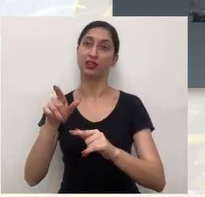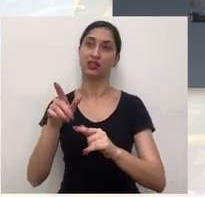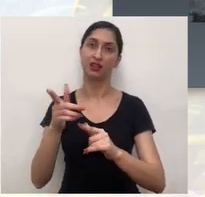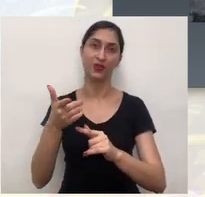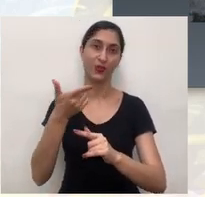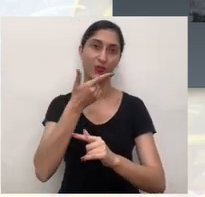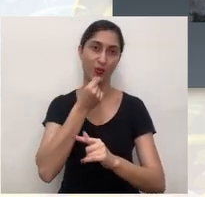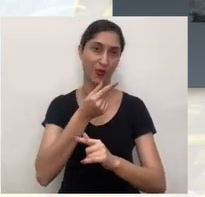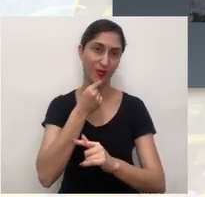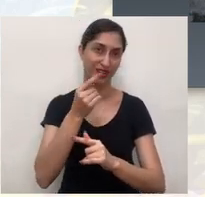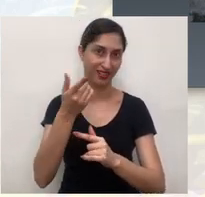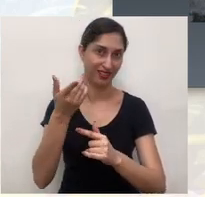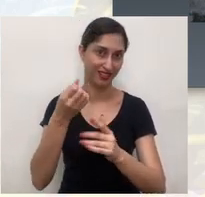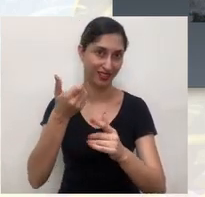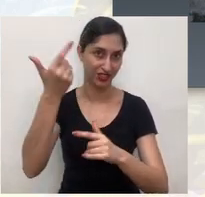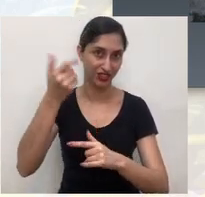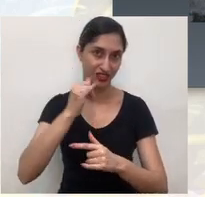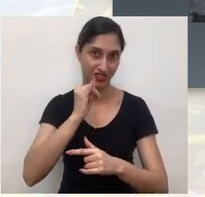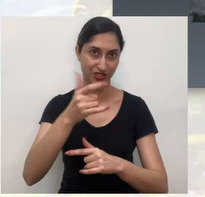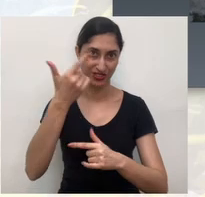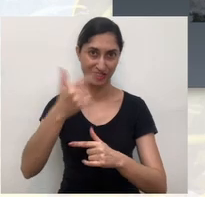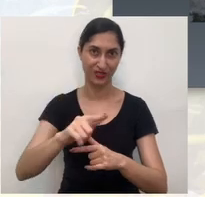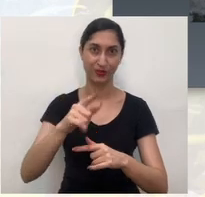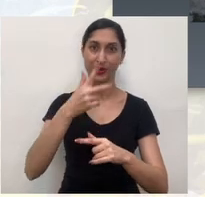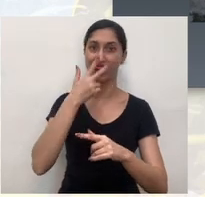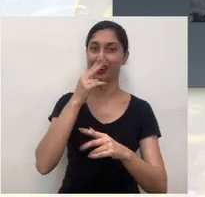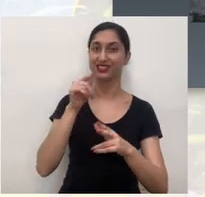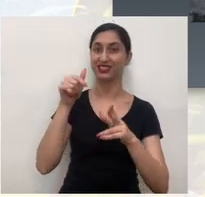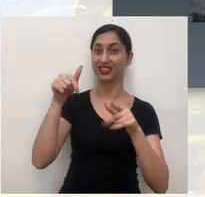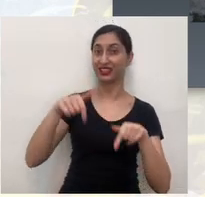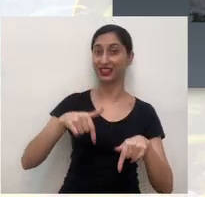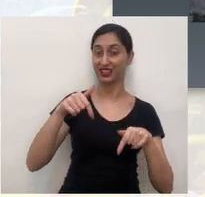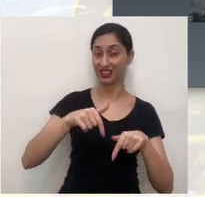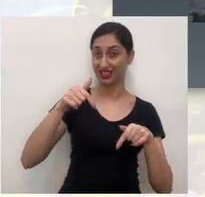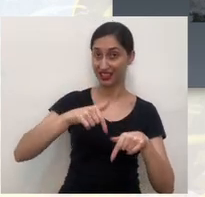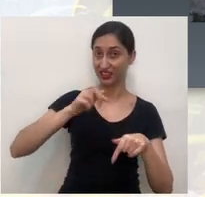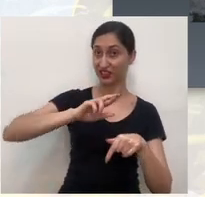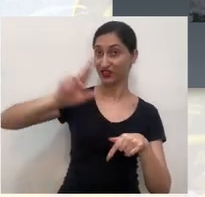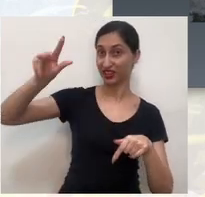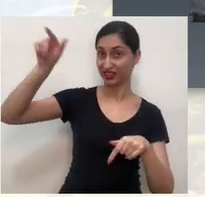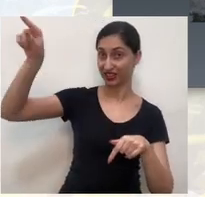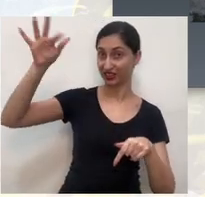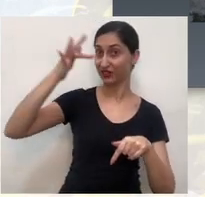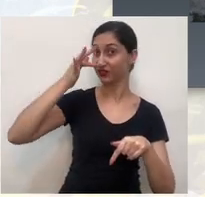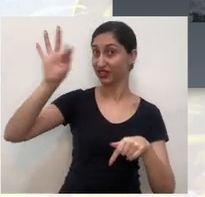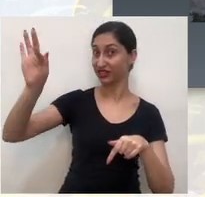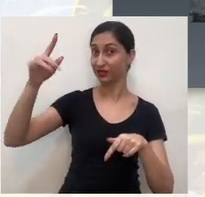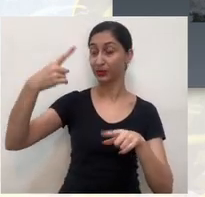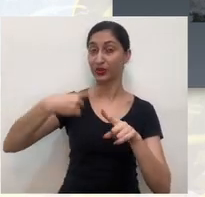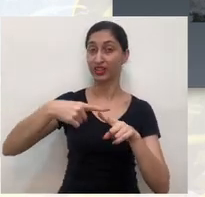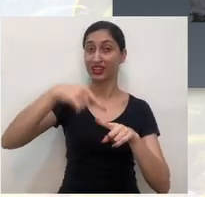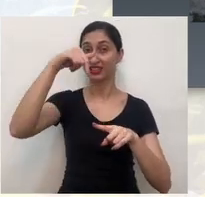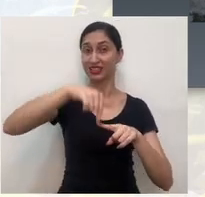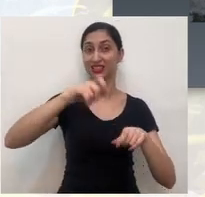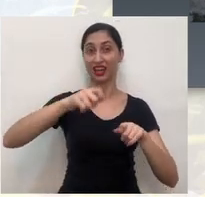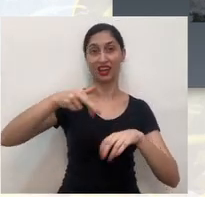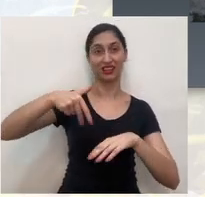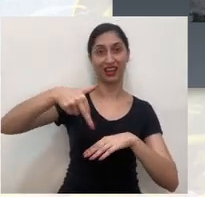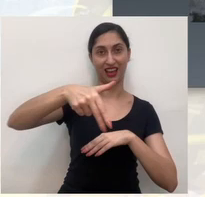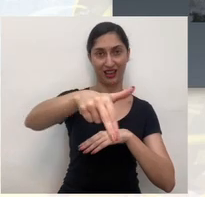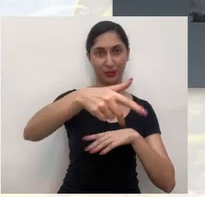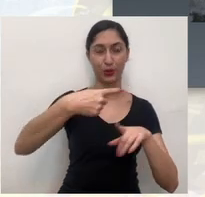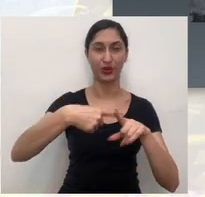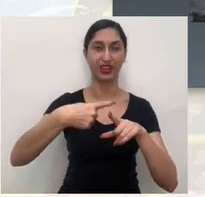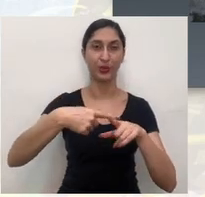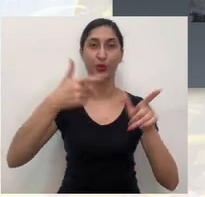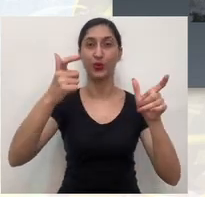interessante. Ele diz assim, o meu parterre é diferente dos franceses, porque no meu a gente pode andar por eles. Essa parte preta e